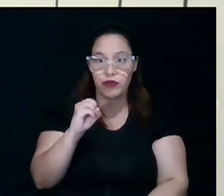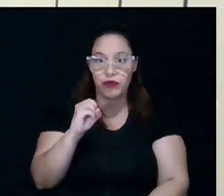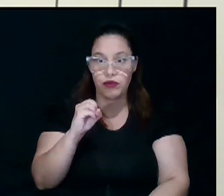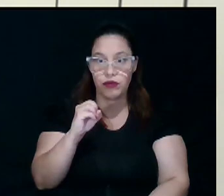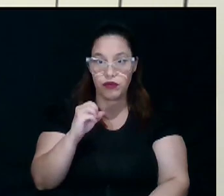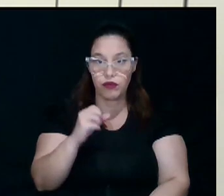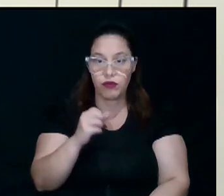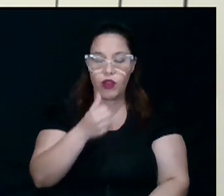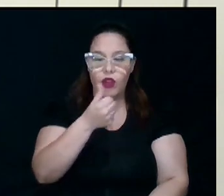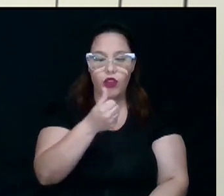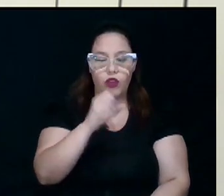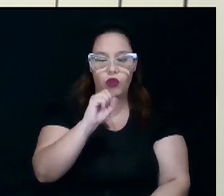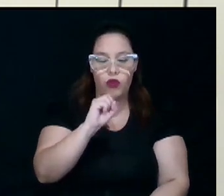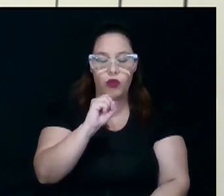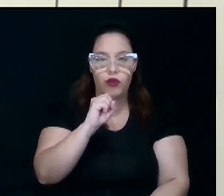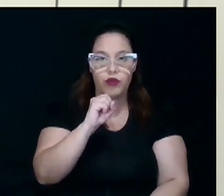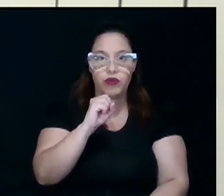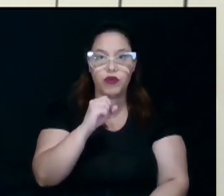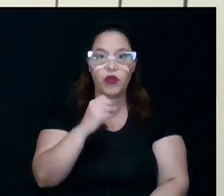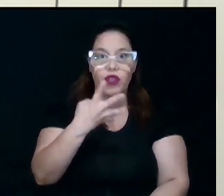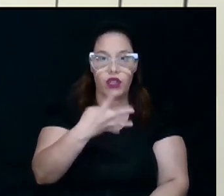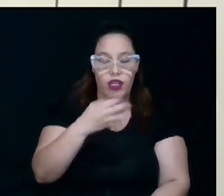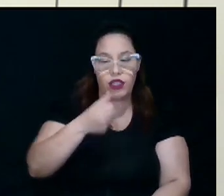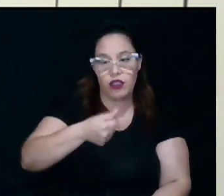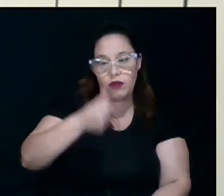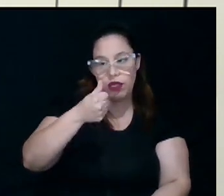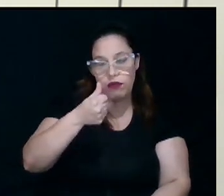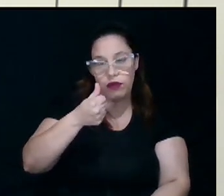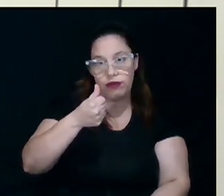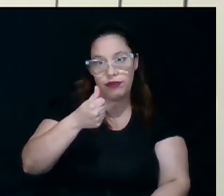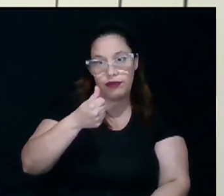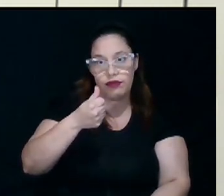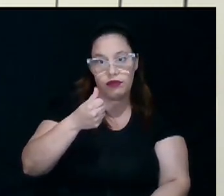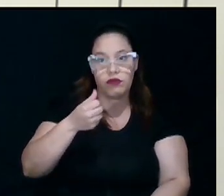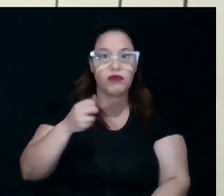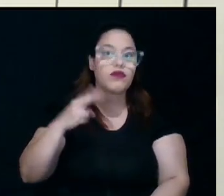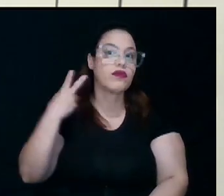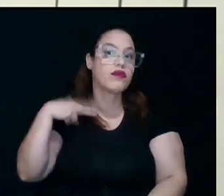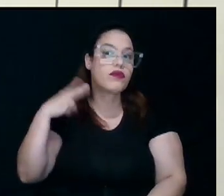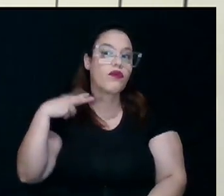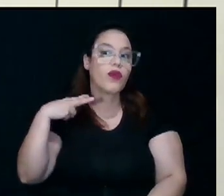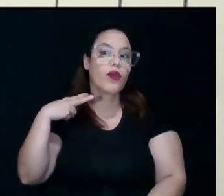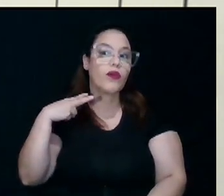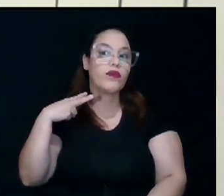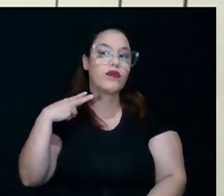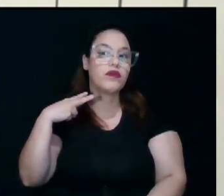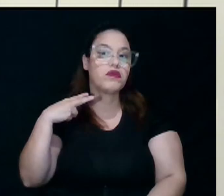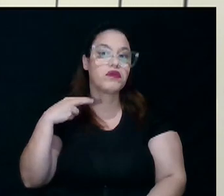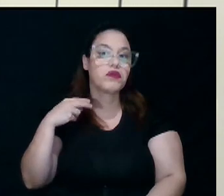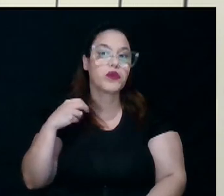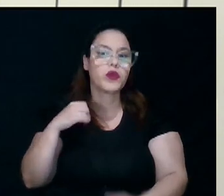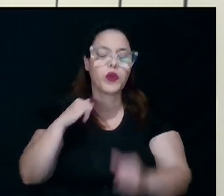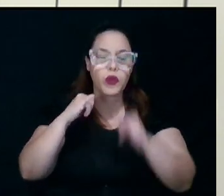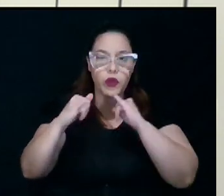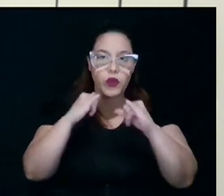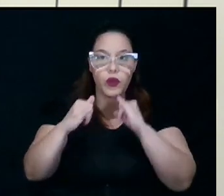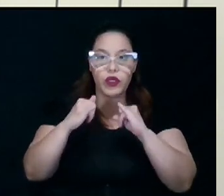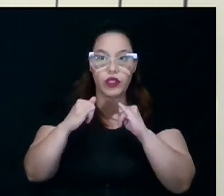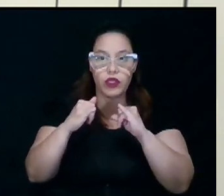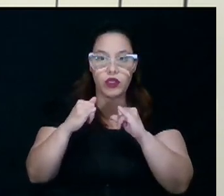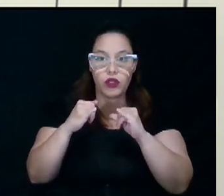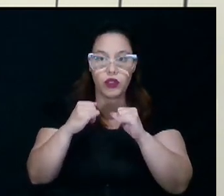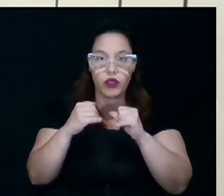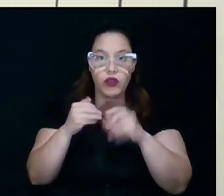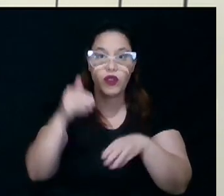41ª reunião ordinária, os vereadores vão se reunir para discutir e votar 9 projetos. Entre eles está